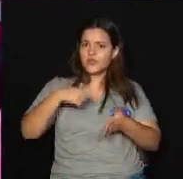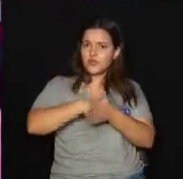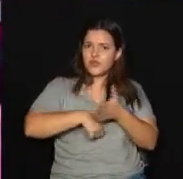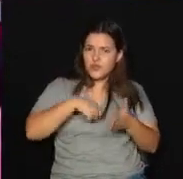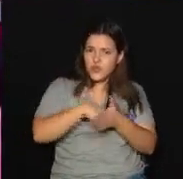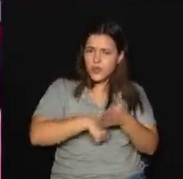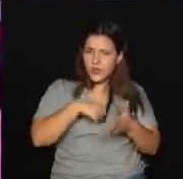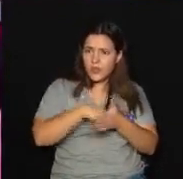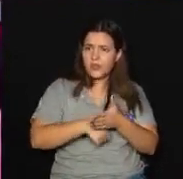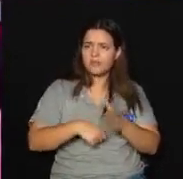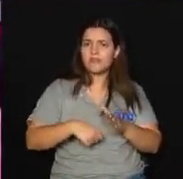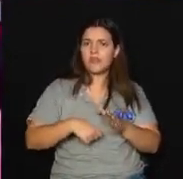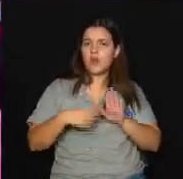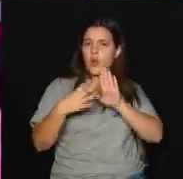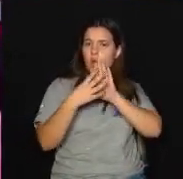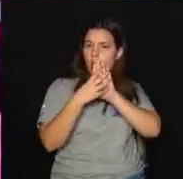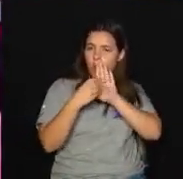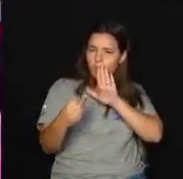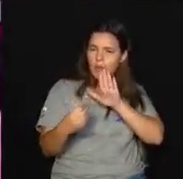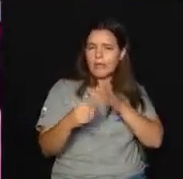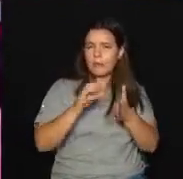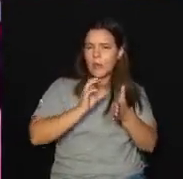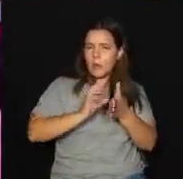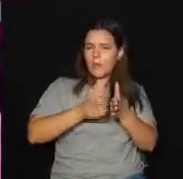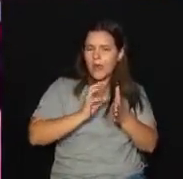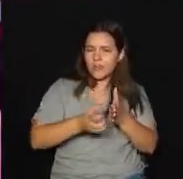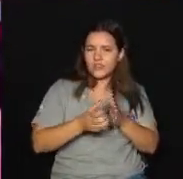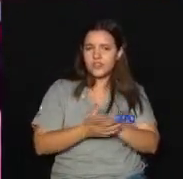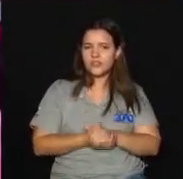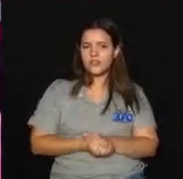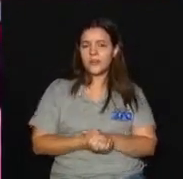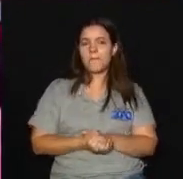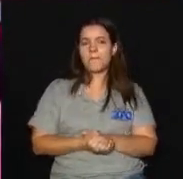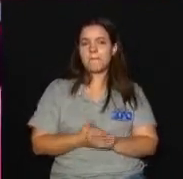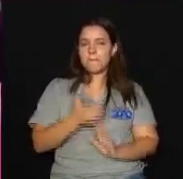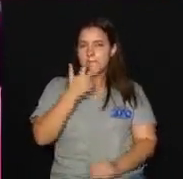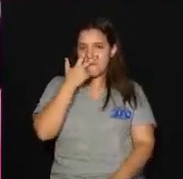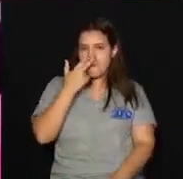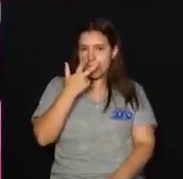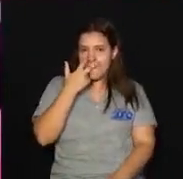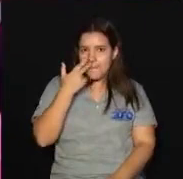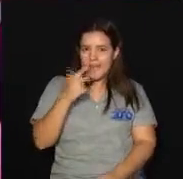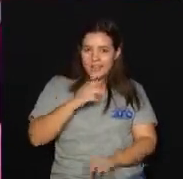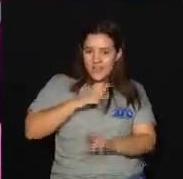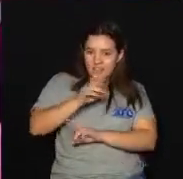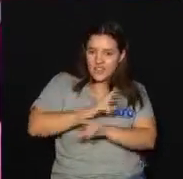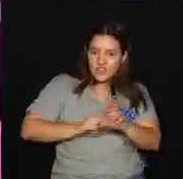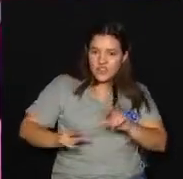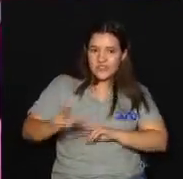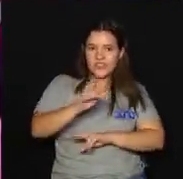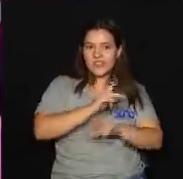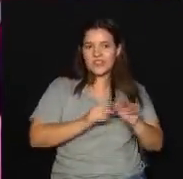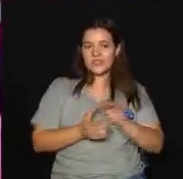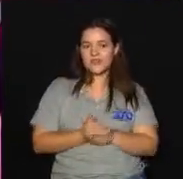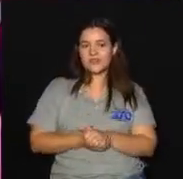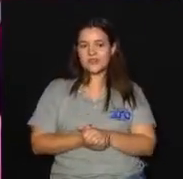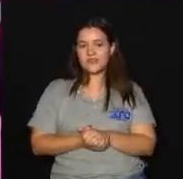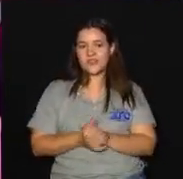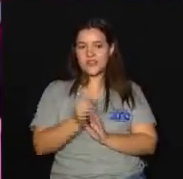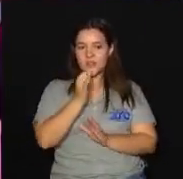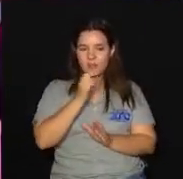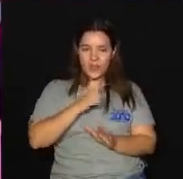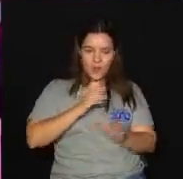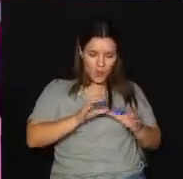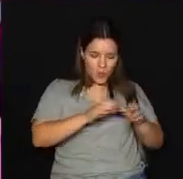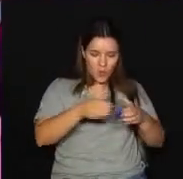caráter programático dos partidos é muito, muito diferente. Uma coisa é você ter aquele núcleo de